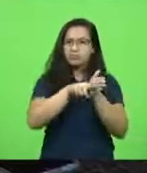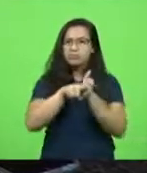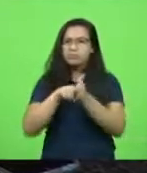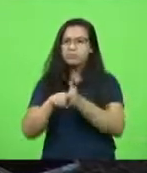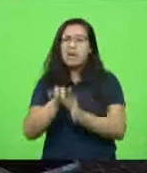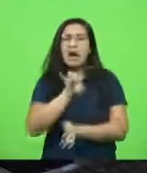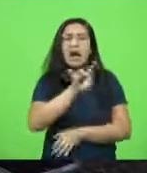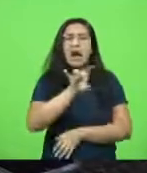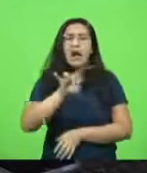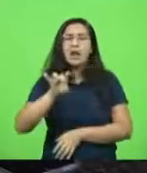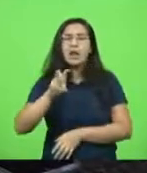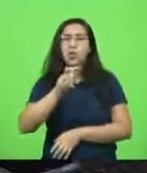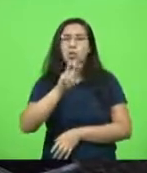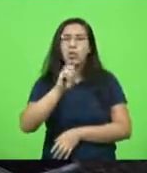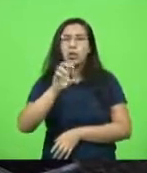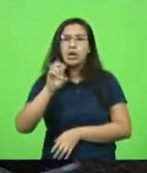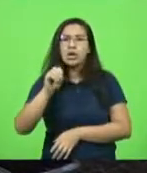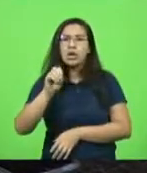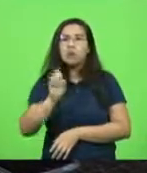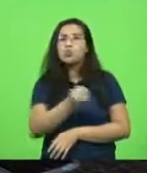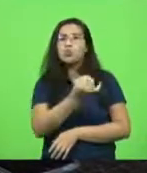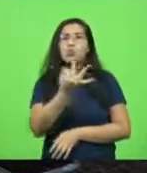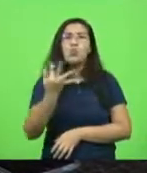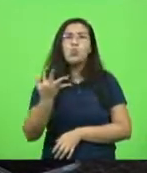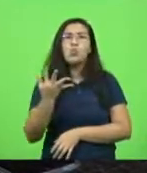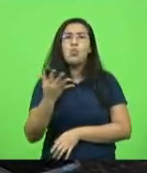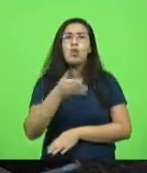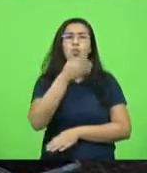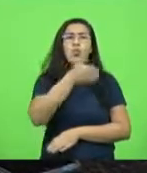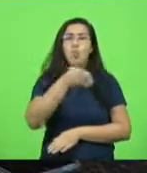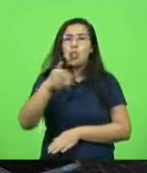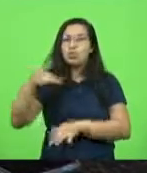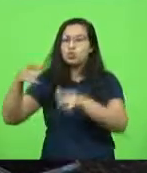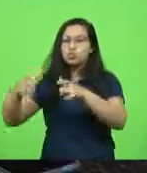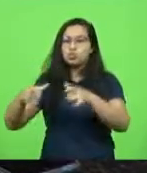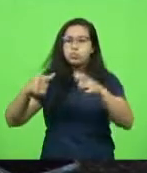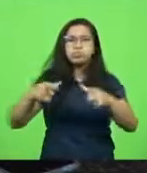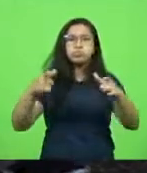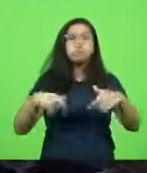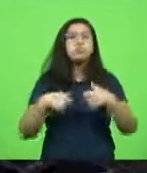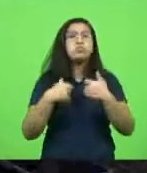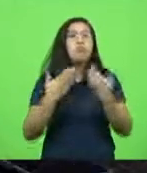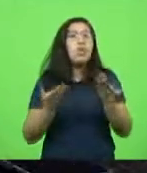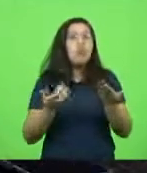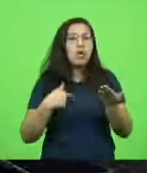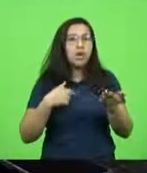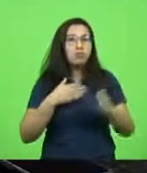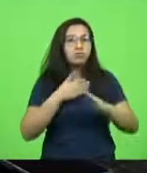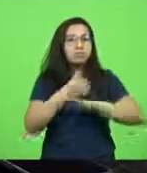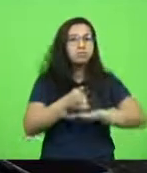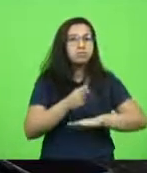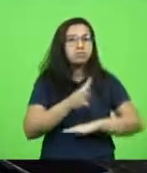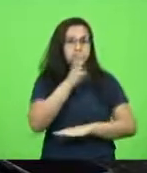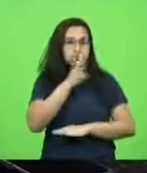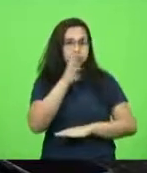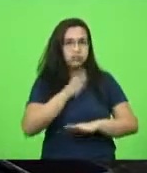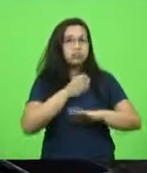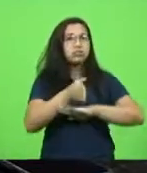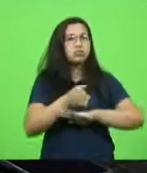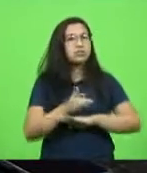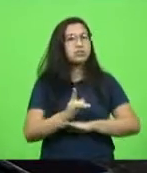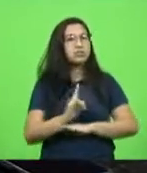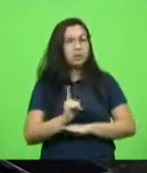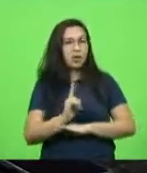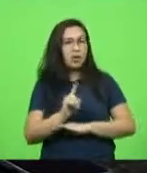um deles para onde foram esses policiais de cada um desses 500 não querem ter vir não vou mandar um ofício pedindo